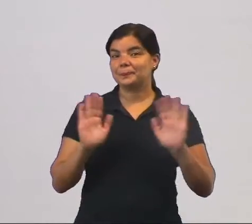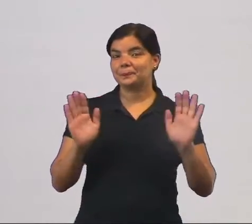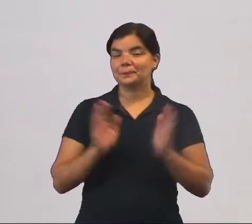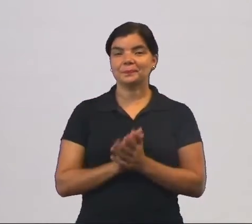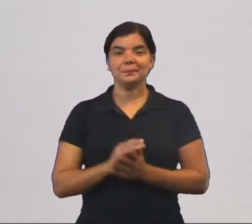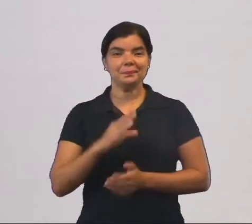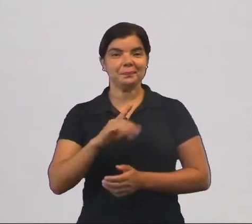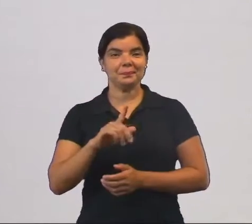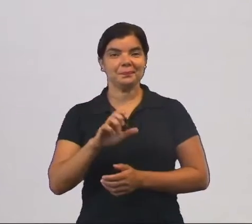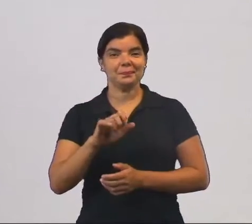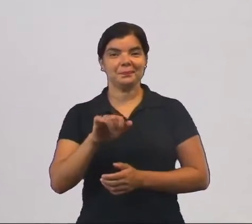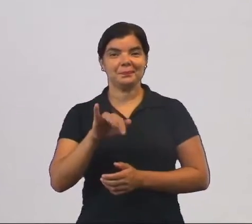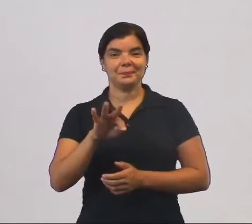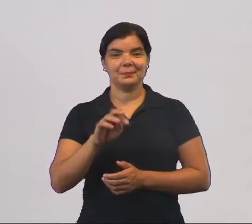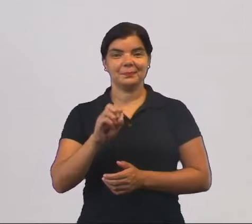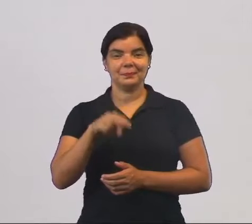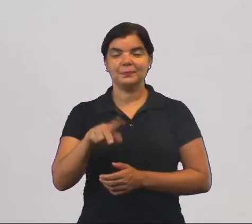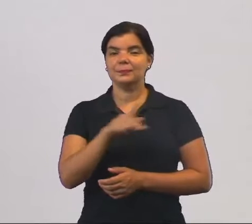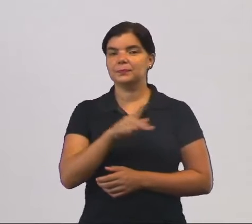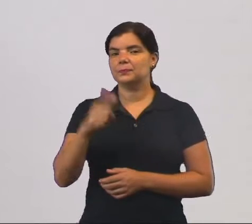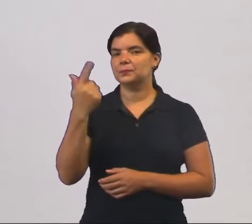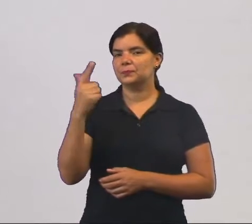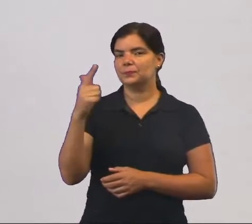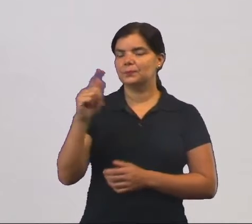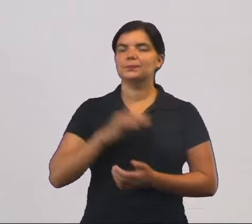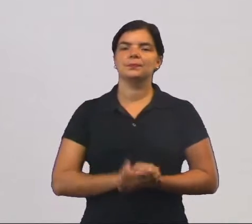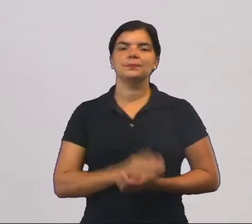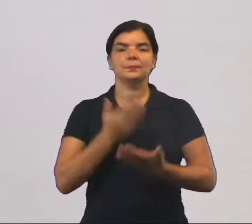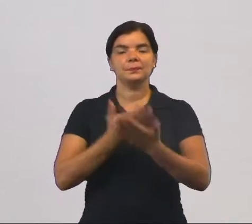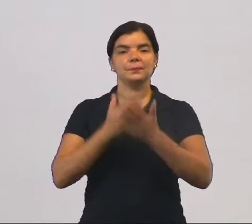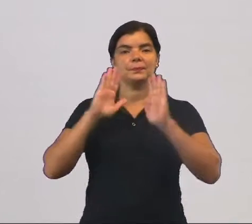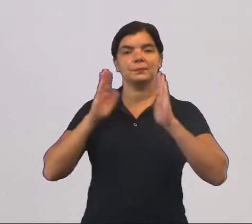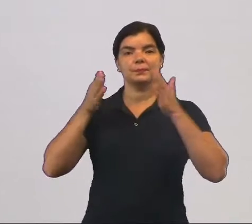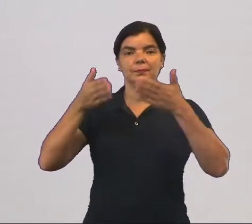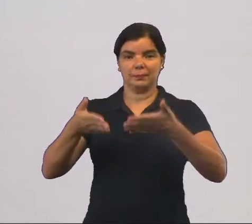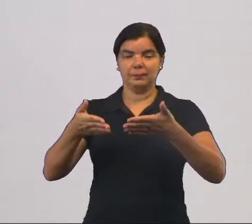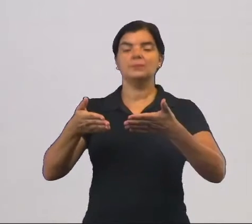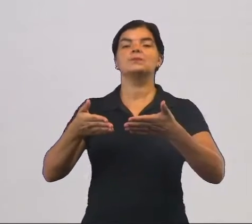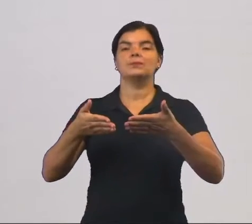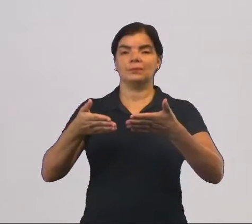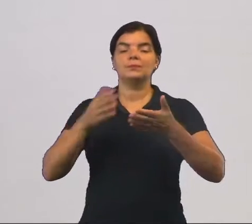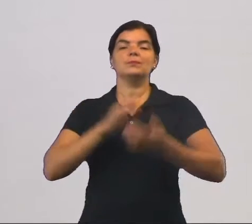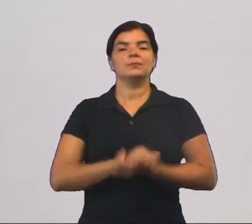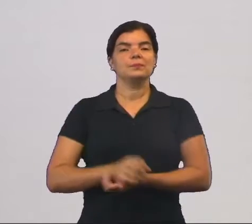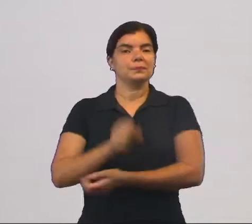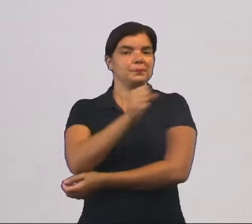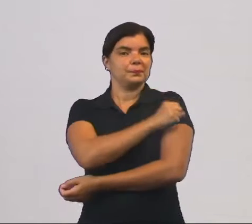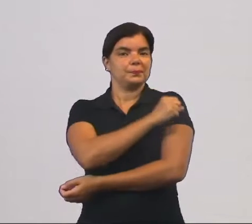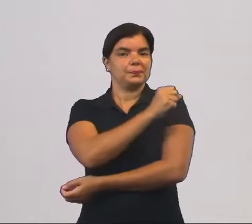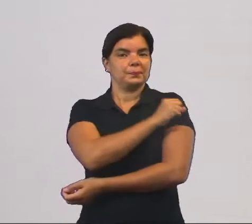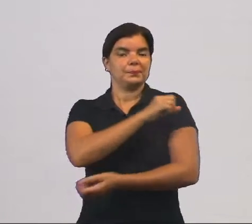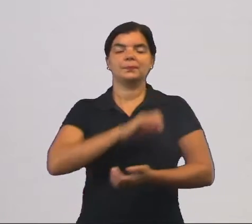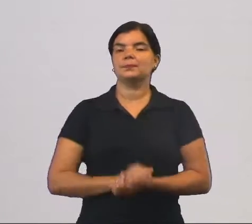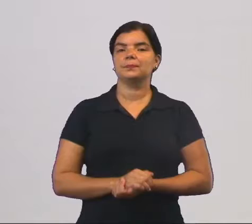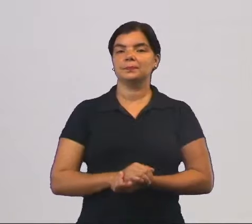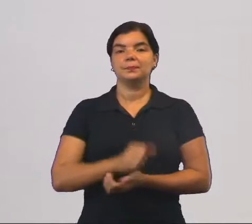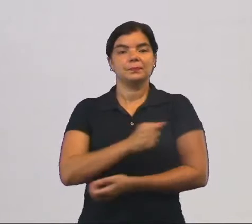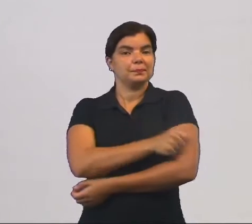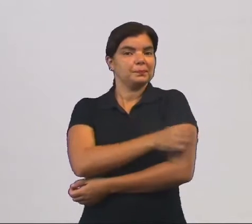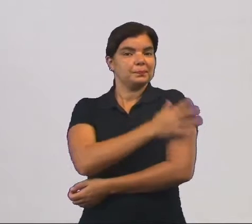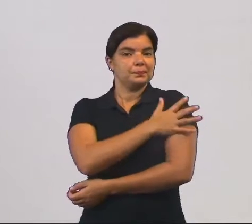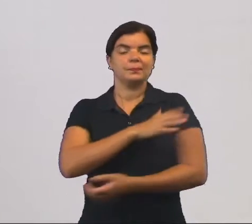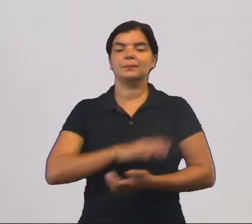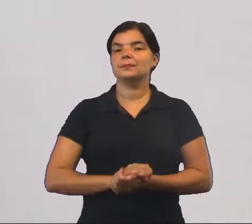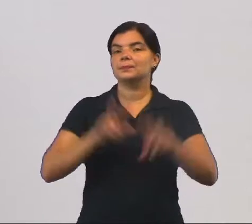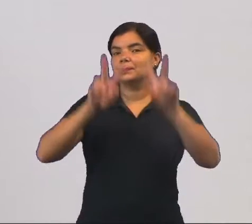Olá, meu nome é Cleuto Amaral, professor de Geografia. E o nosso estudo é voltado para os alunos do 8º ano do ensino